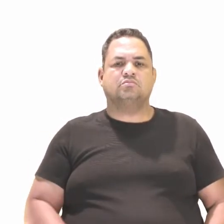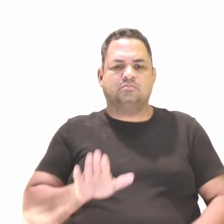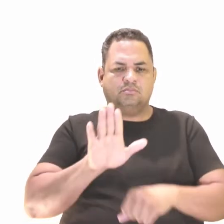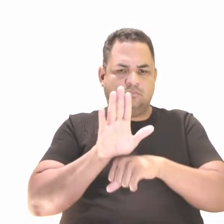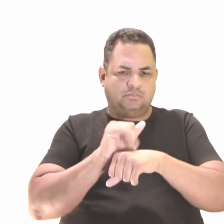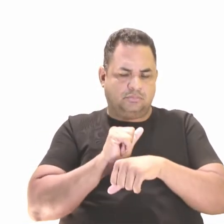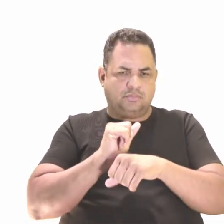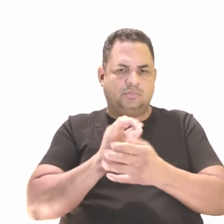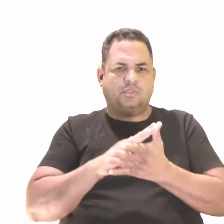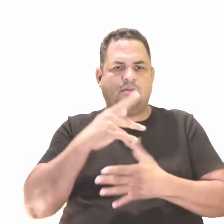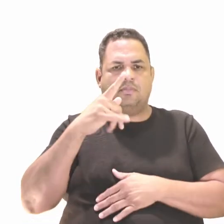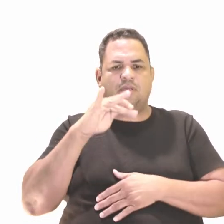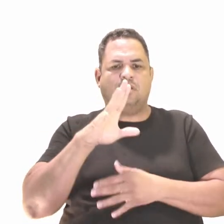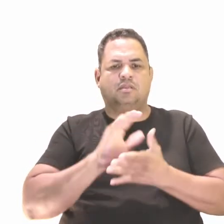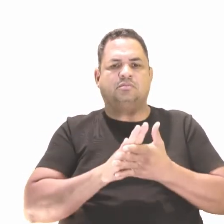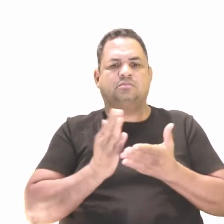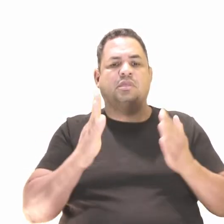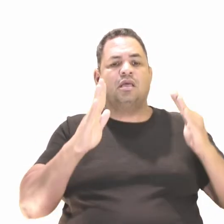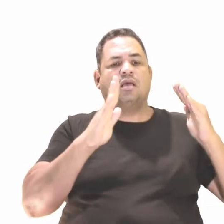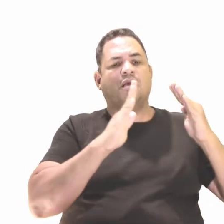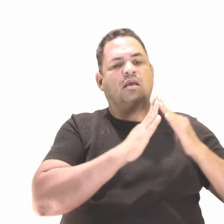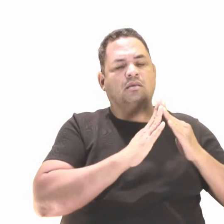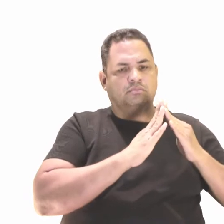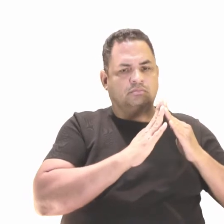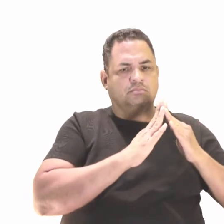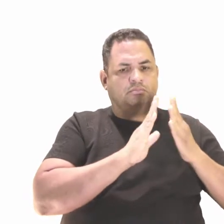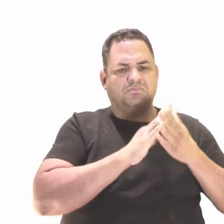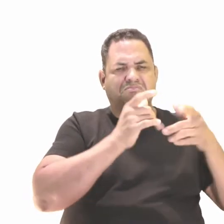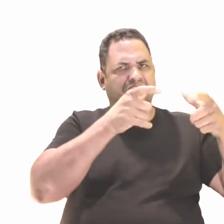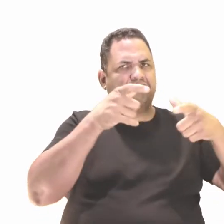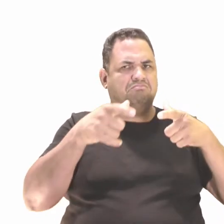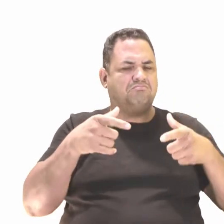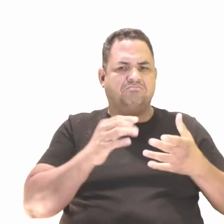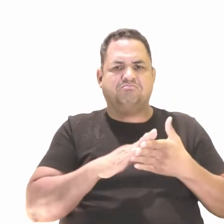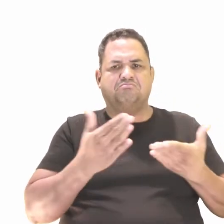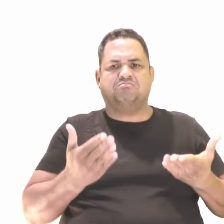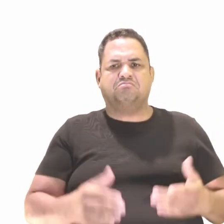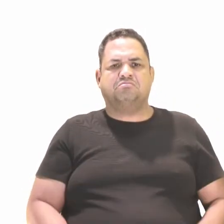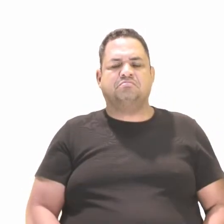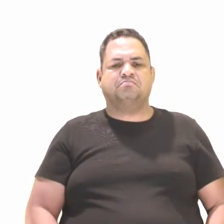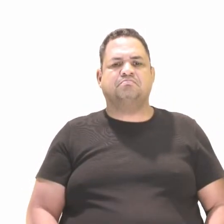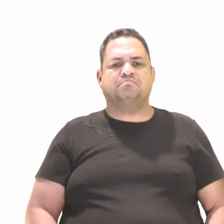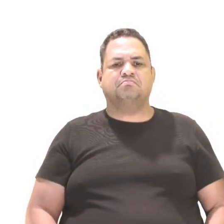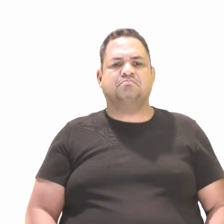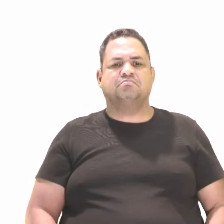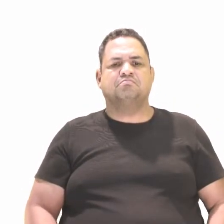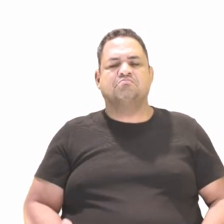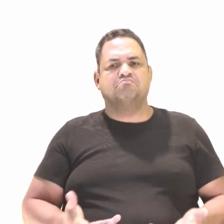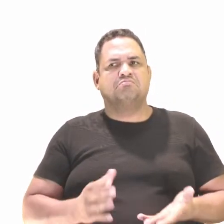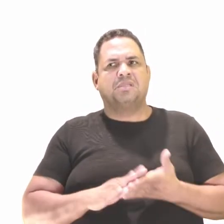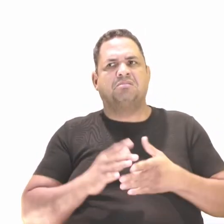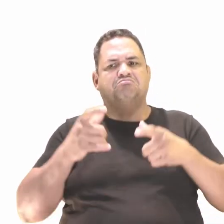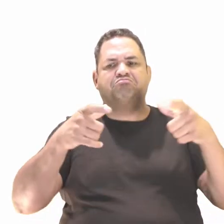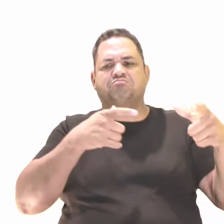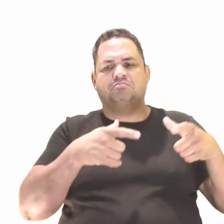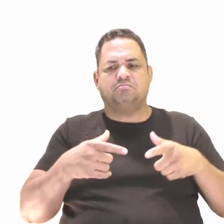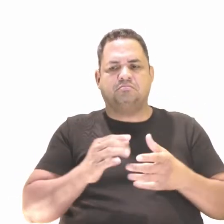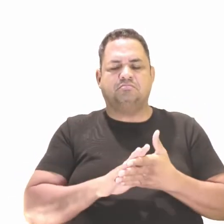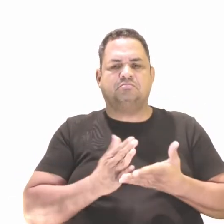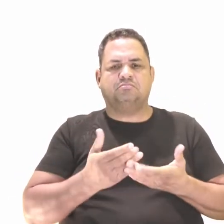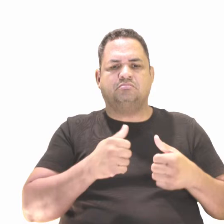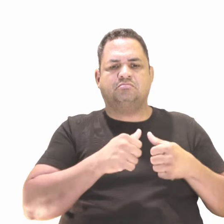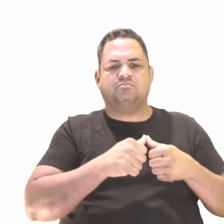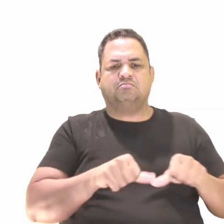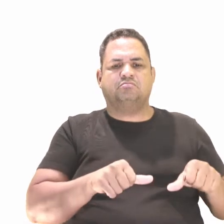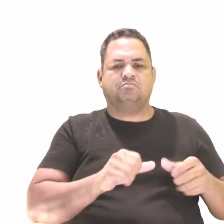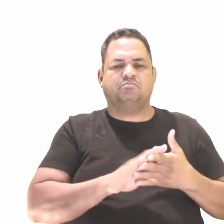chamando a Paula para a casa dela, para algum lugar, enfim, come over, né, para ir para algum lugar onde ela